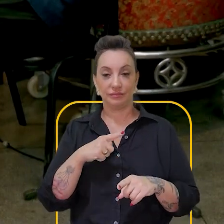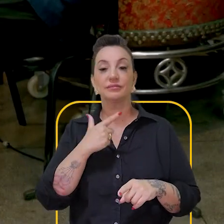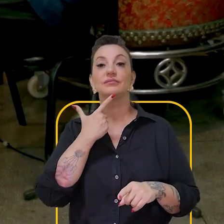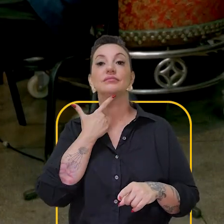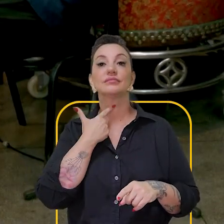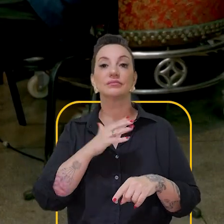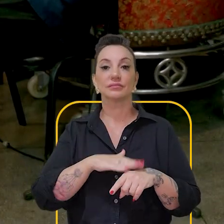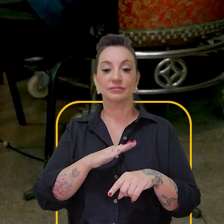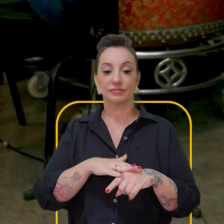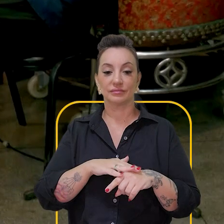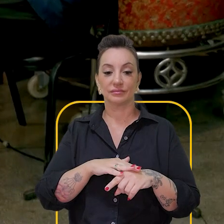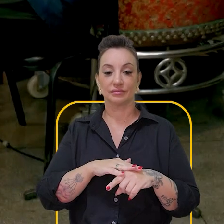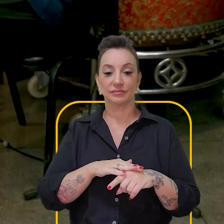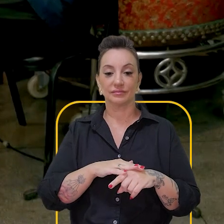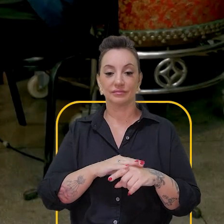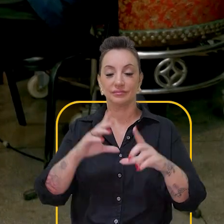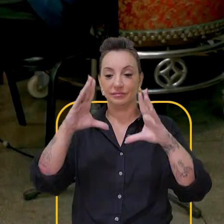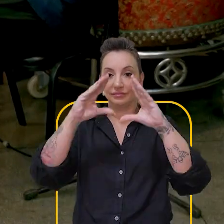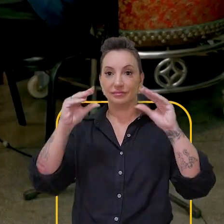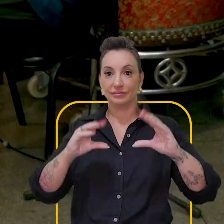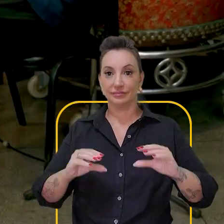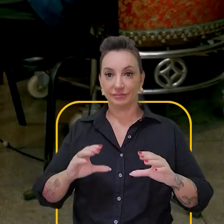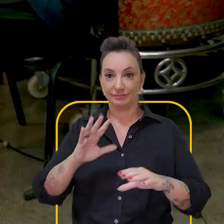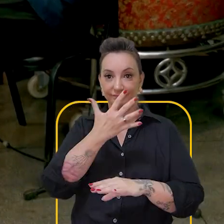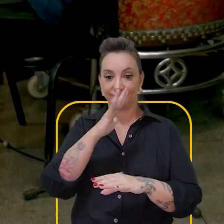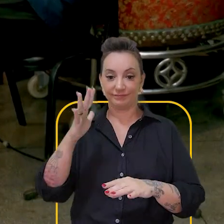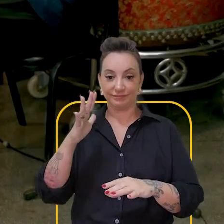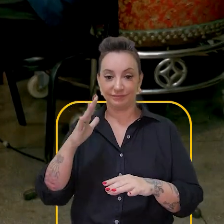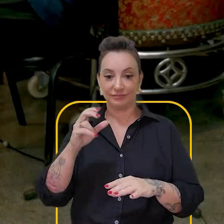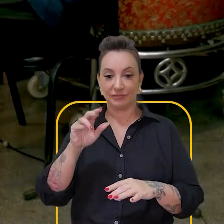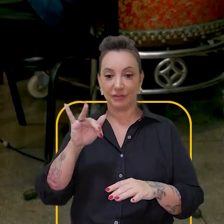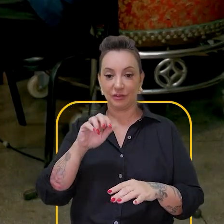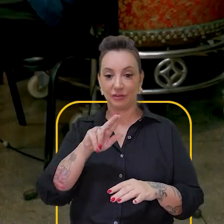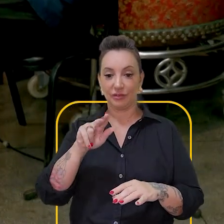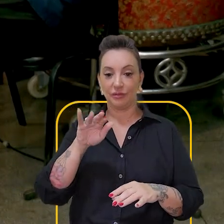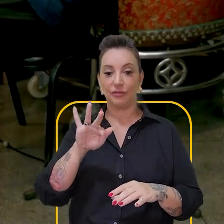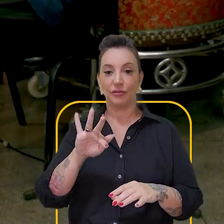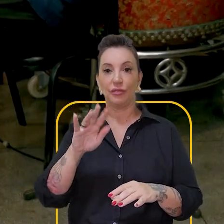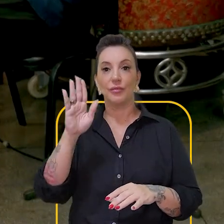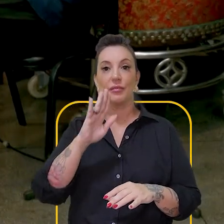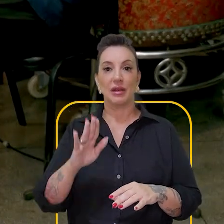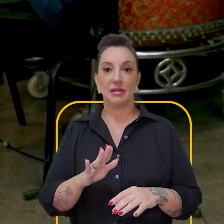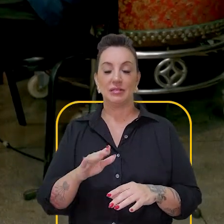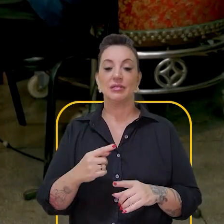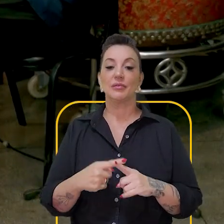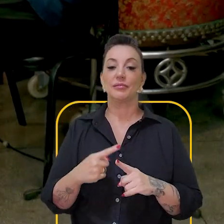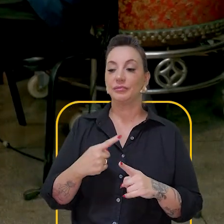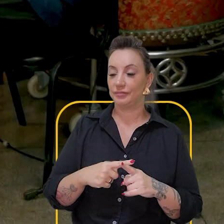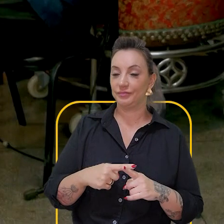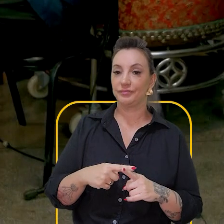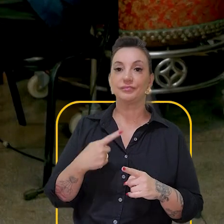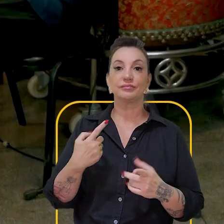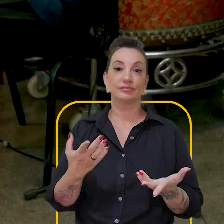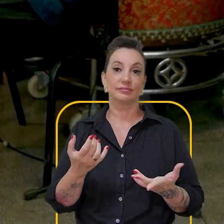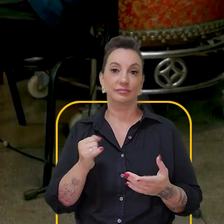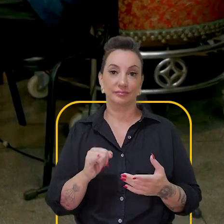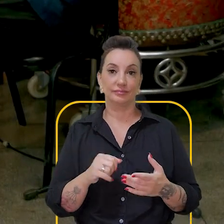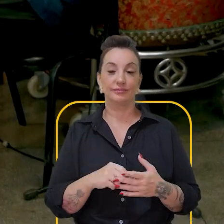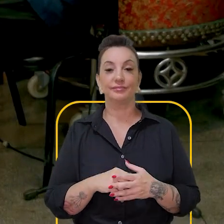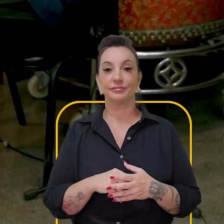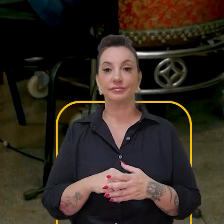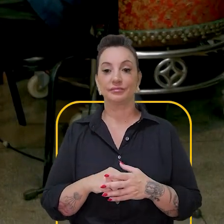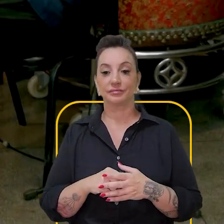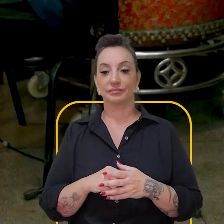a gente tem o desejo de fazer uma grande árvore do confu no Brasil Ah seria fantástico né porque é claro